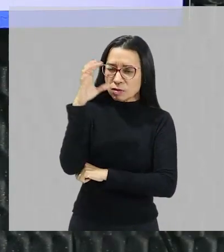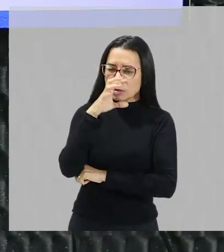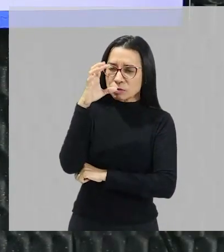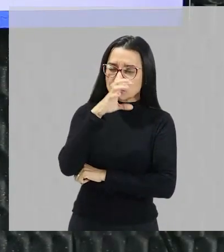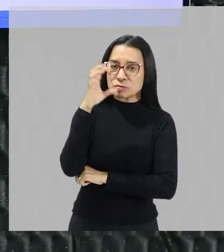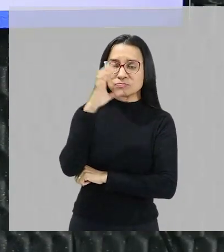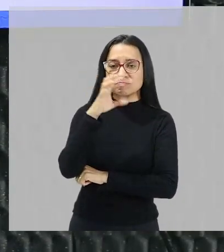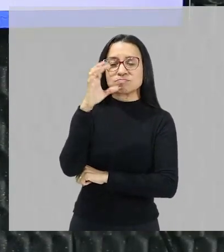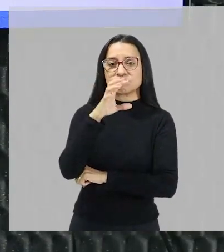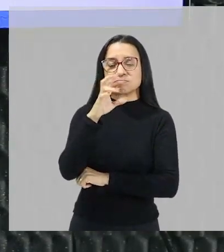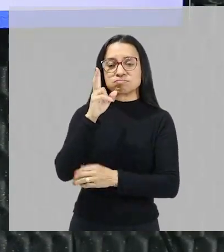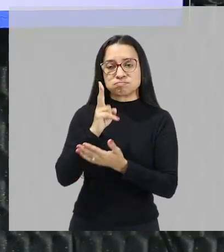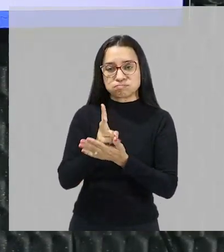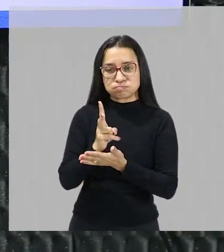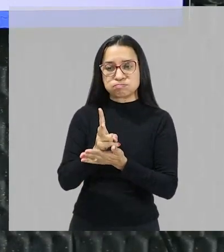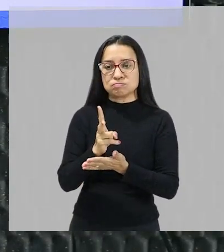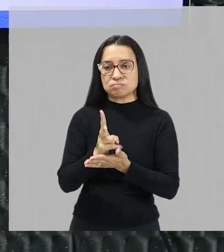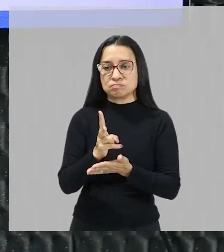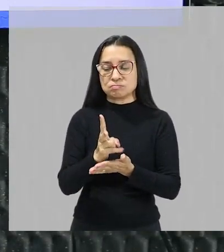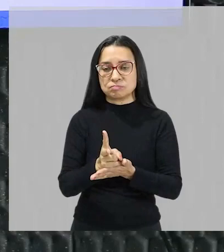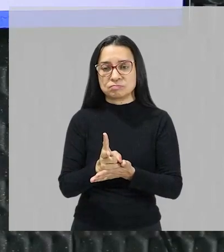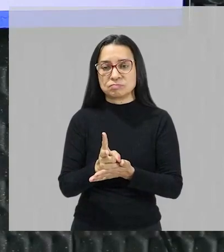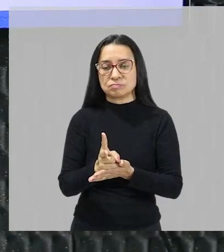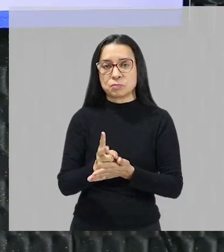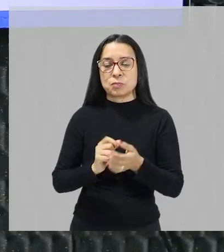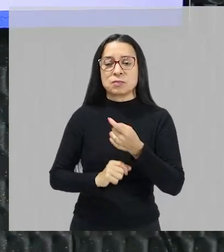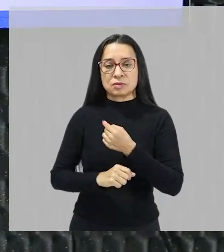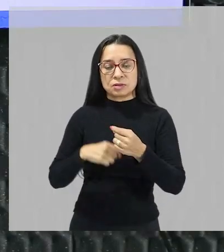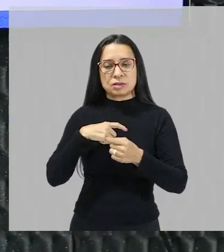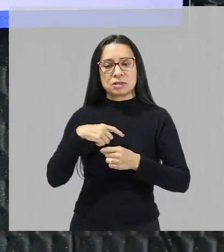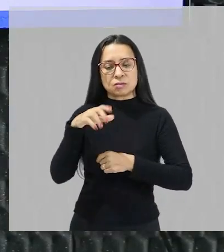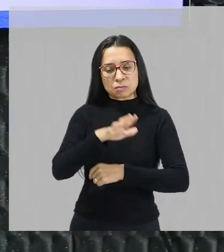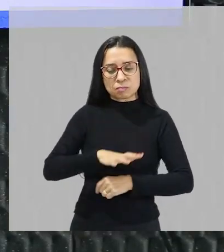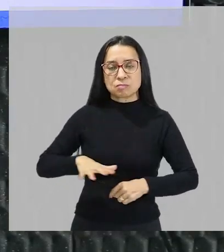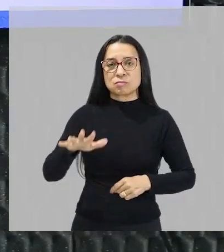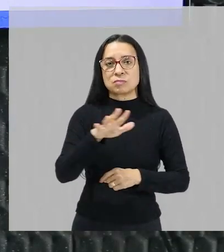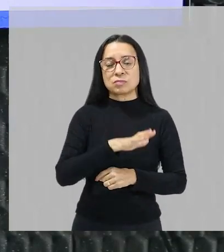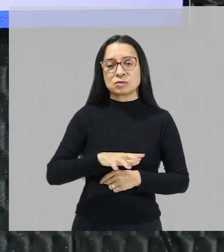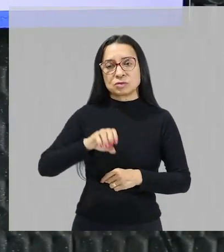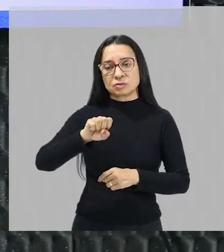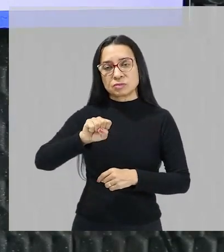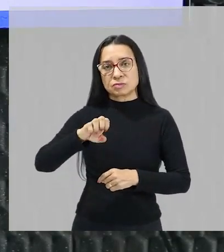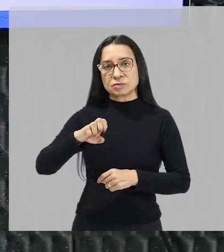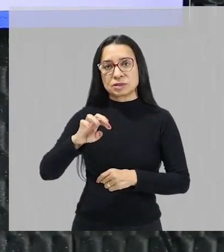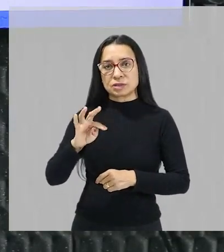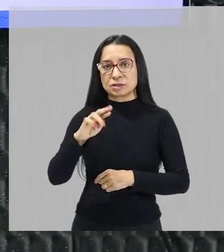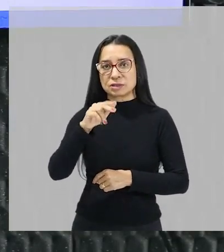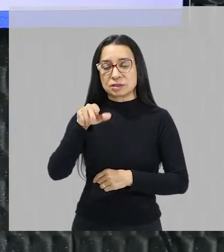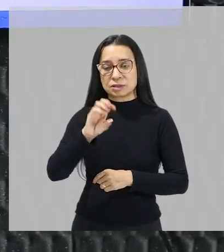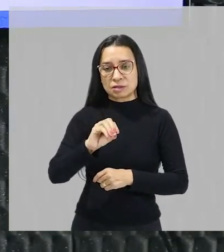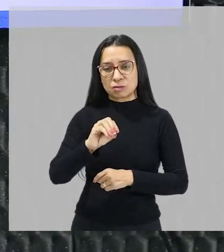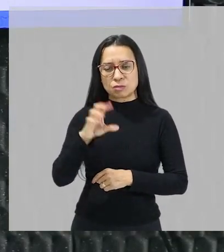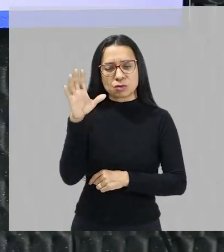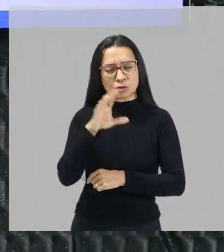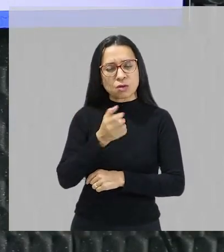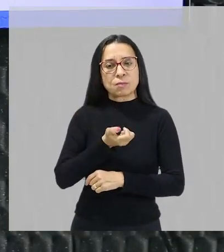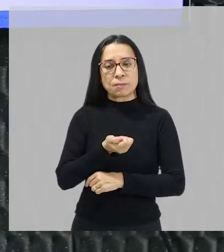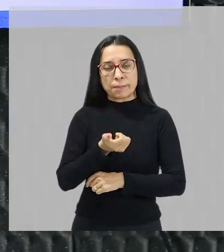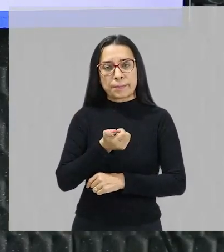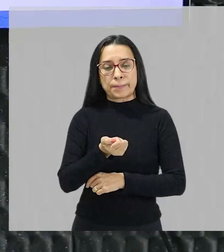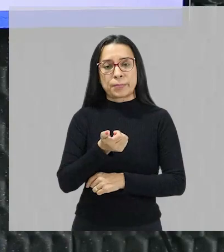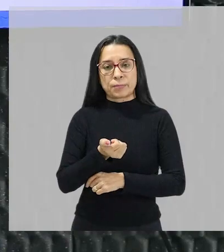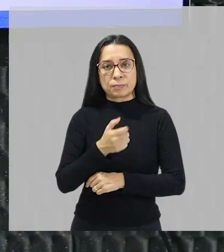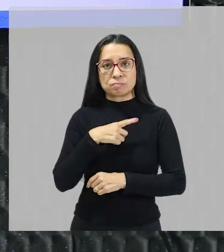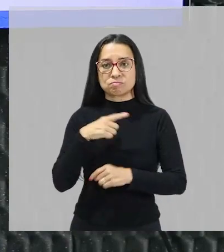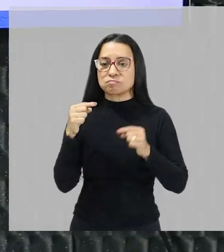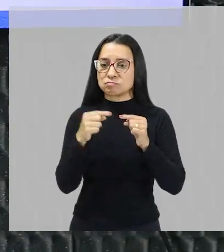da Paraíba, tá? Paraíba ali tem uma região de sertão, talvez a cidade dele seja dessa região, que é uma região que chove muito pouco. Então